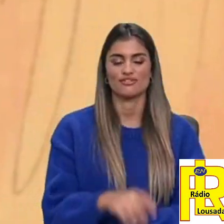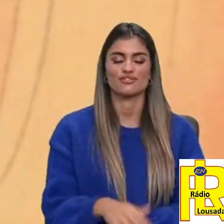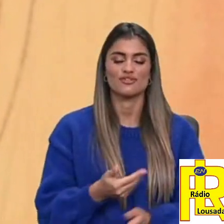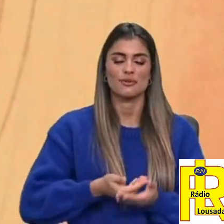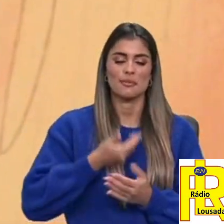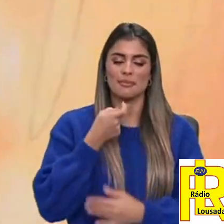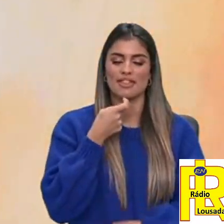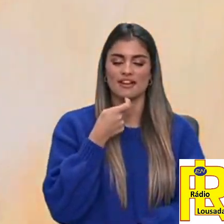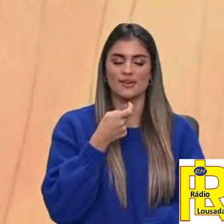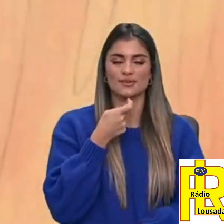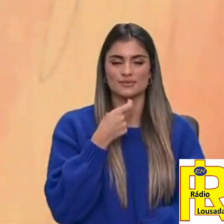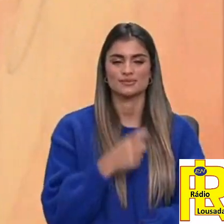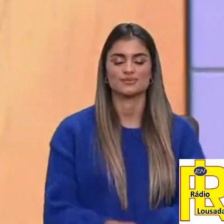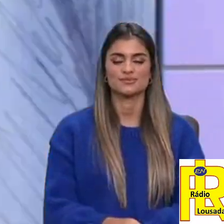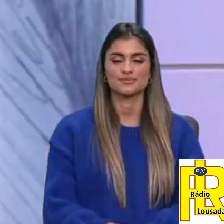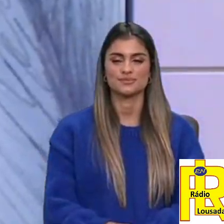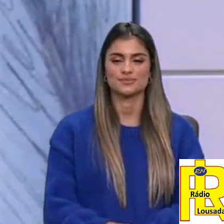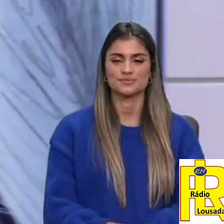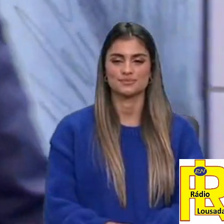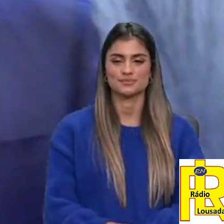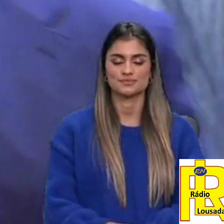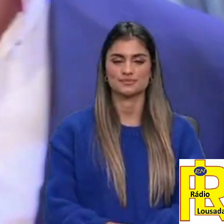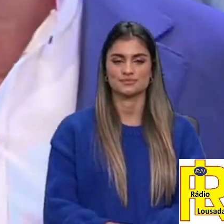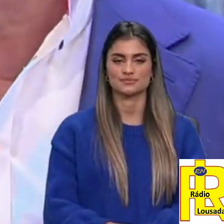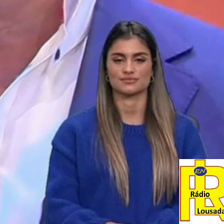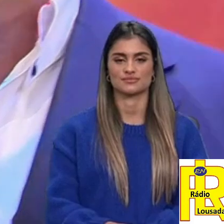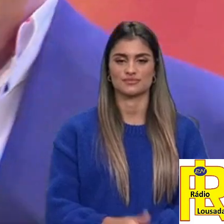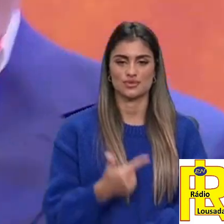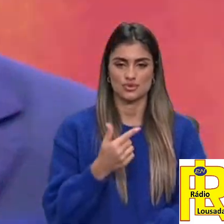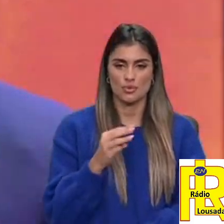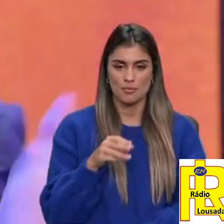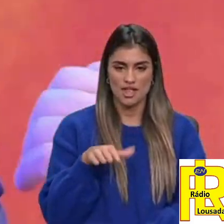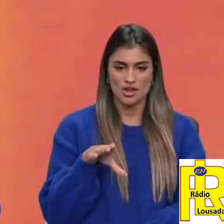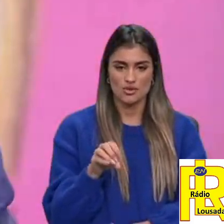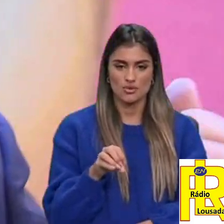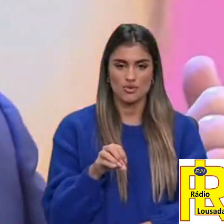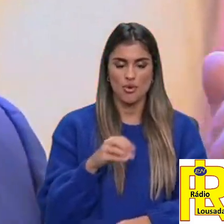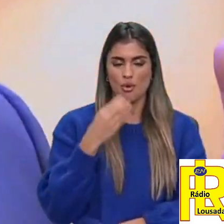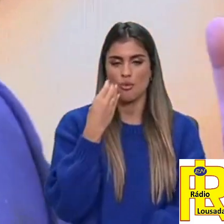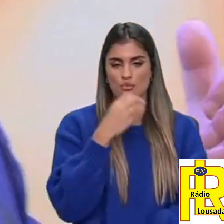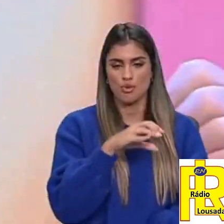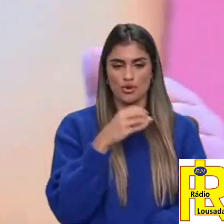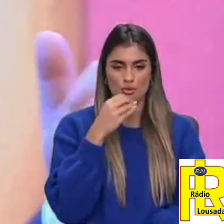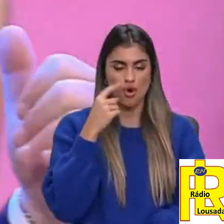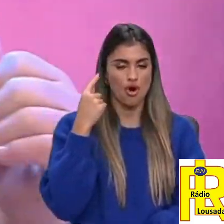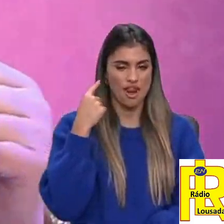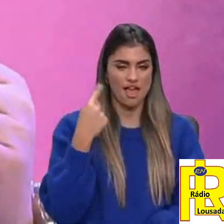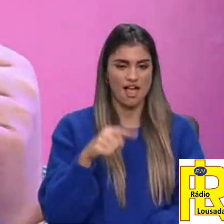sopa de pedra, oh, com milho e segurelha do porco. Leva a orelha da amiga a cuidar.